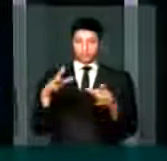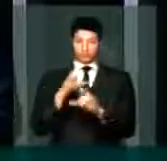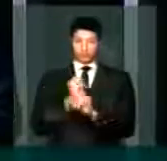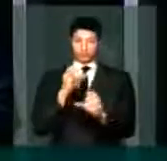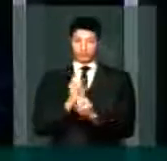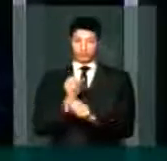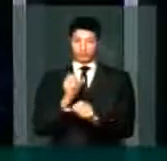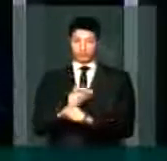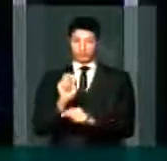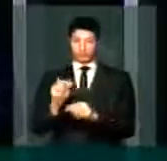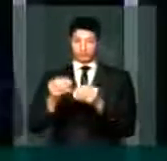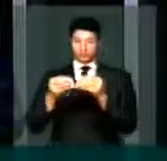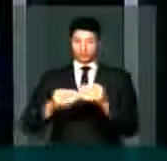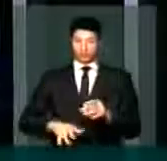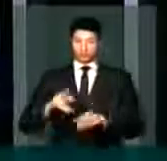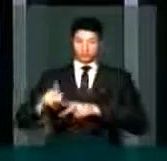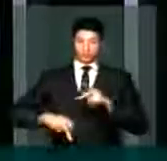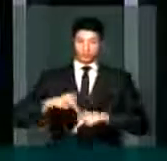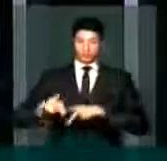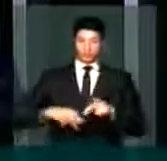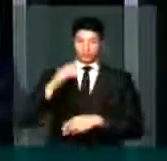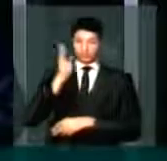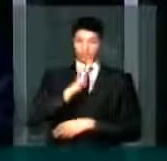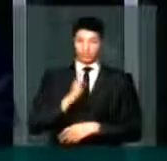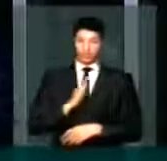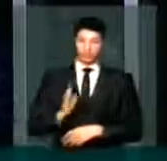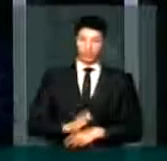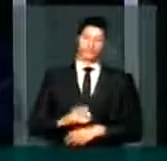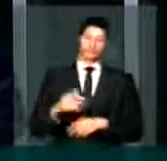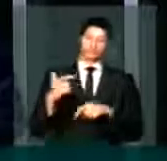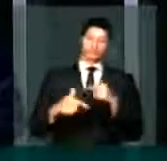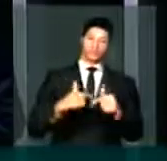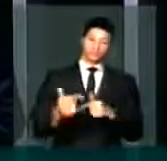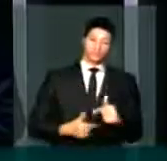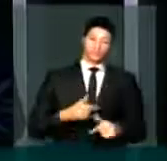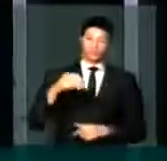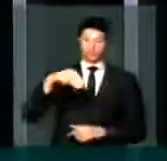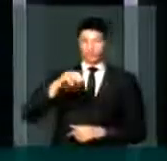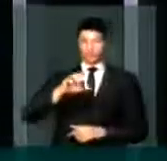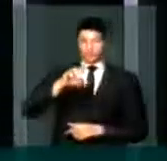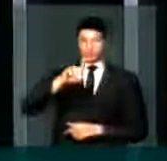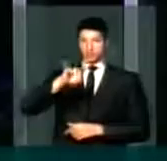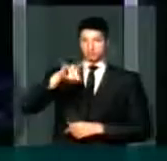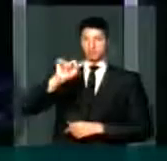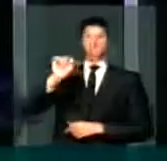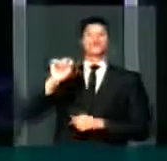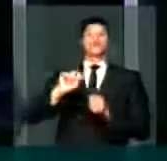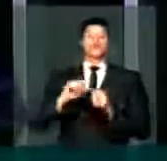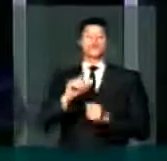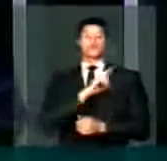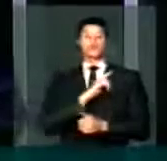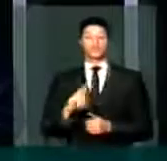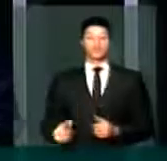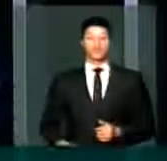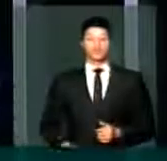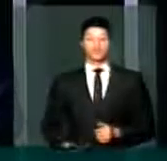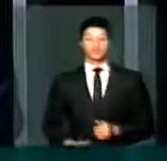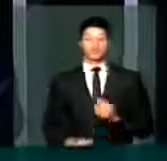contas que afligem a população brasileira, a classe trabalhadora e a classe média. Pois foi isso que fez o